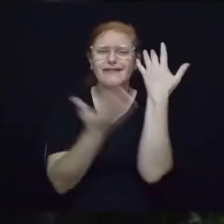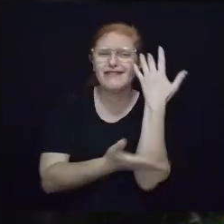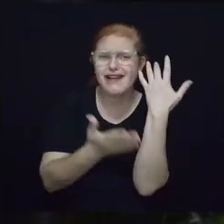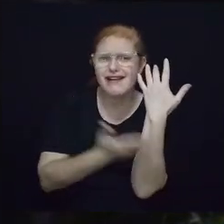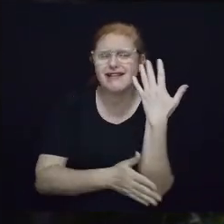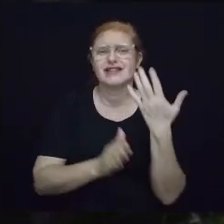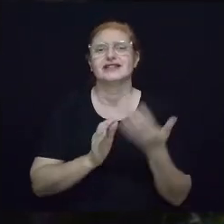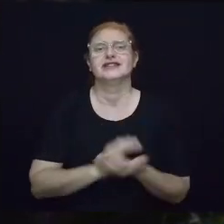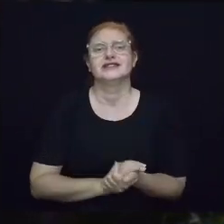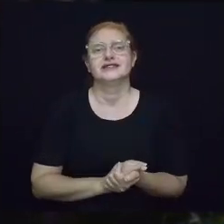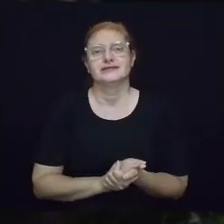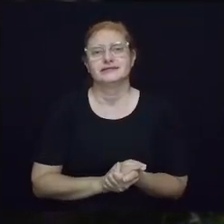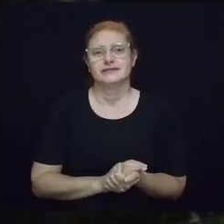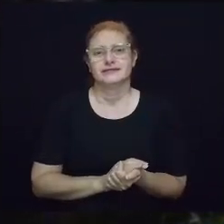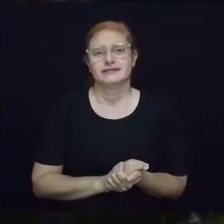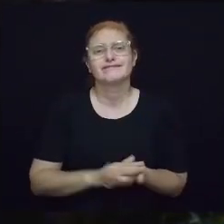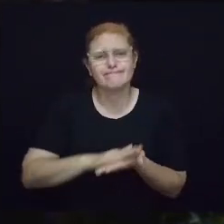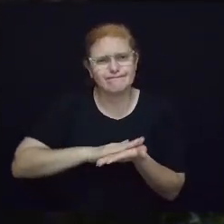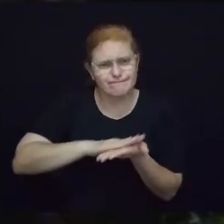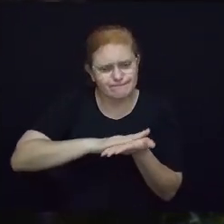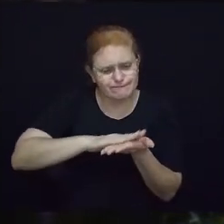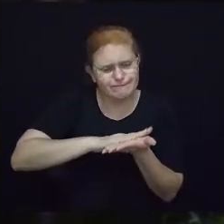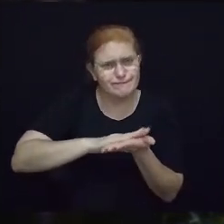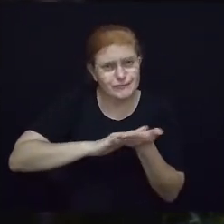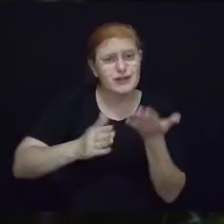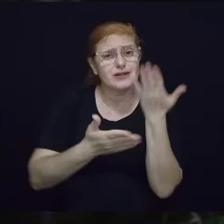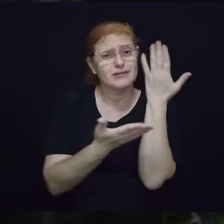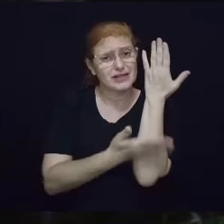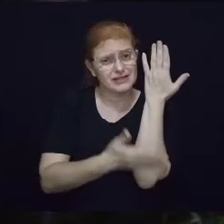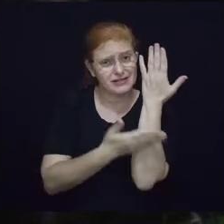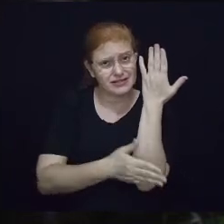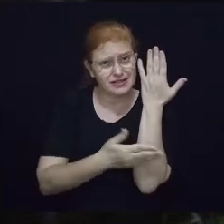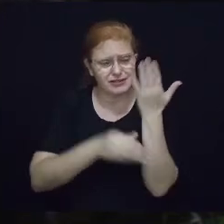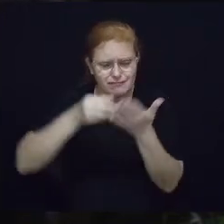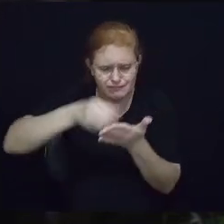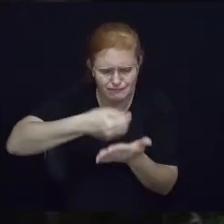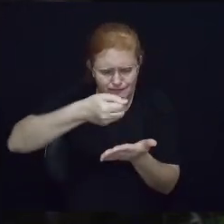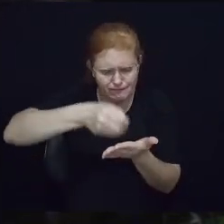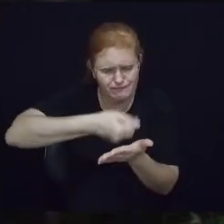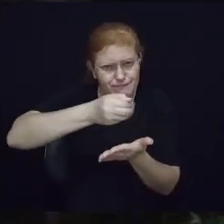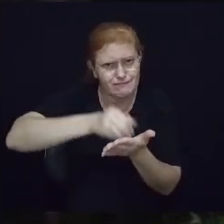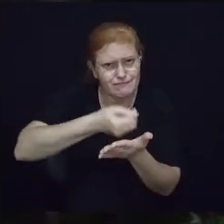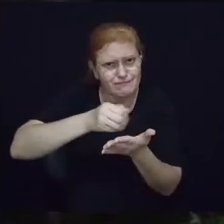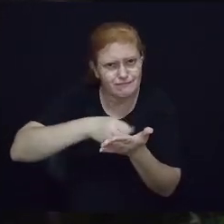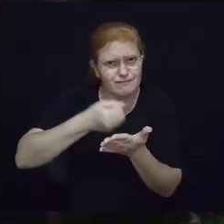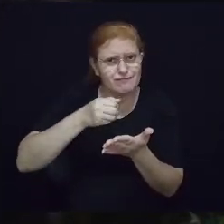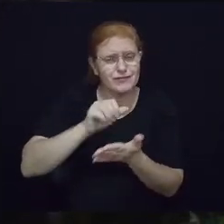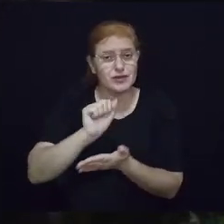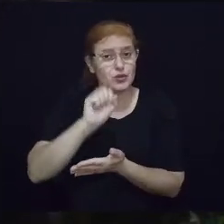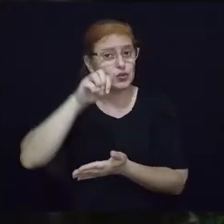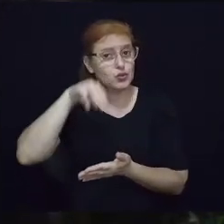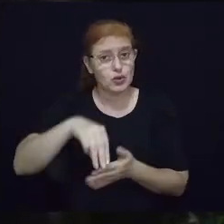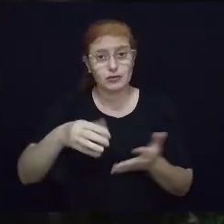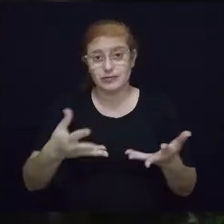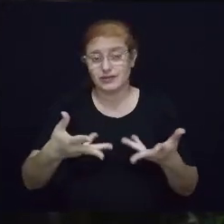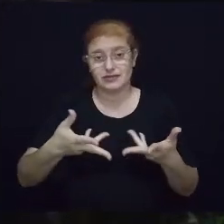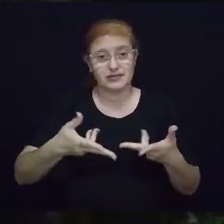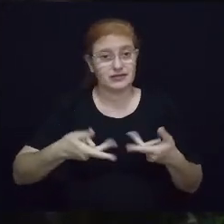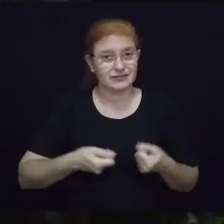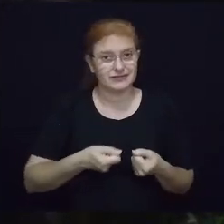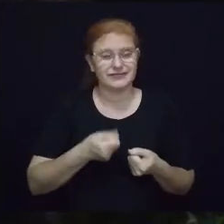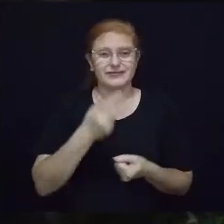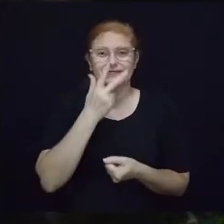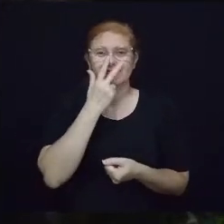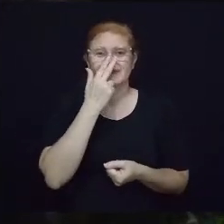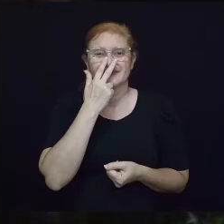De madeira, do lixar a madeira, do escavar a madeira, né? Que é um som maravilhoso, parece alguém comendo